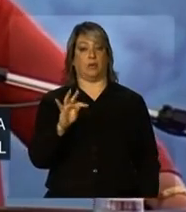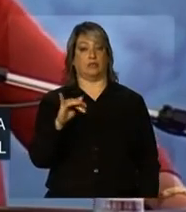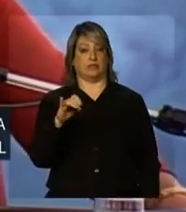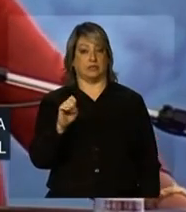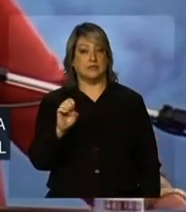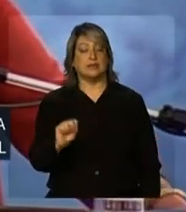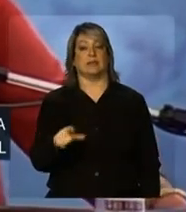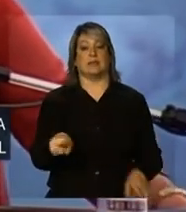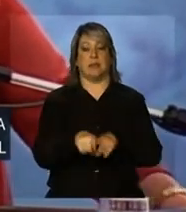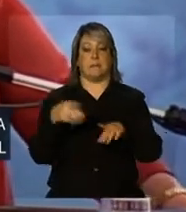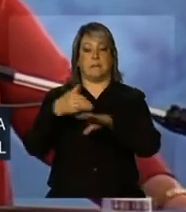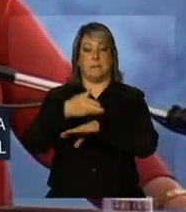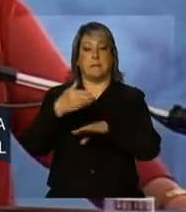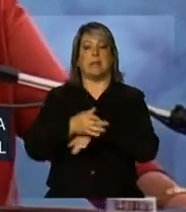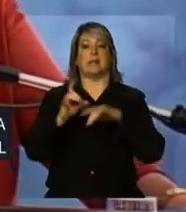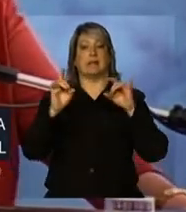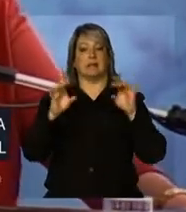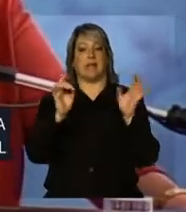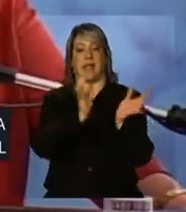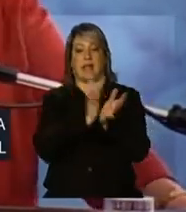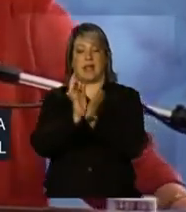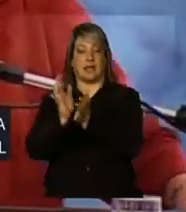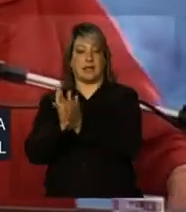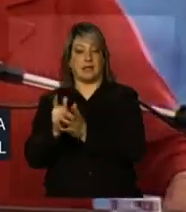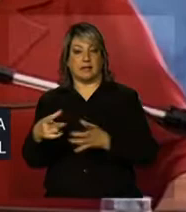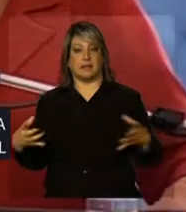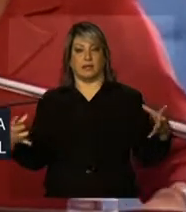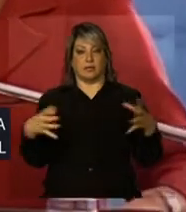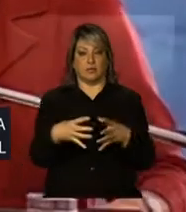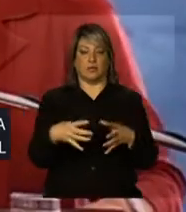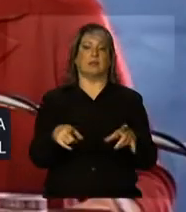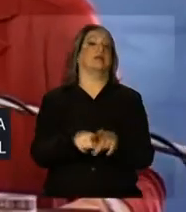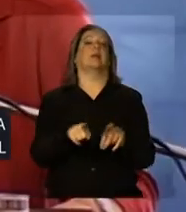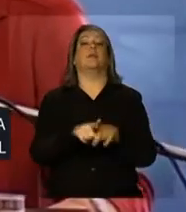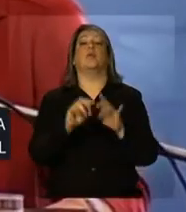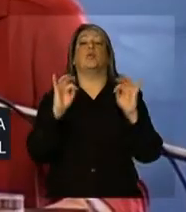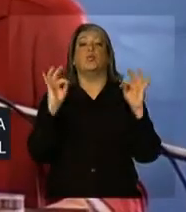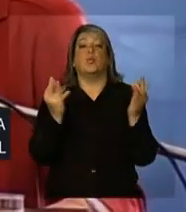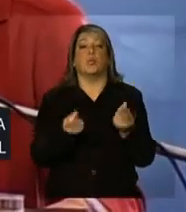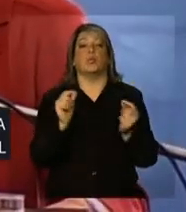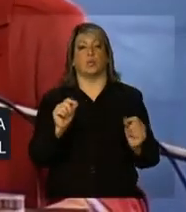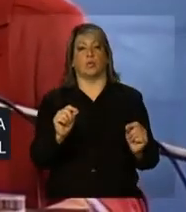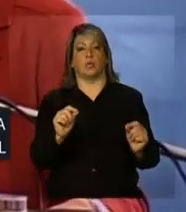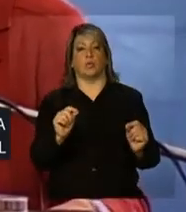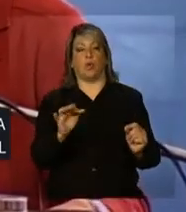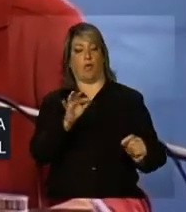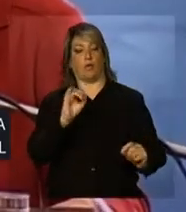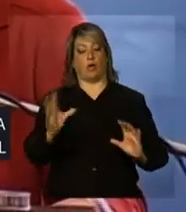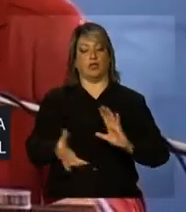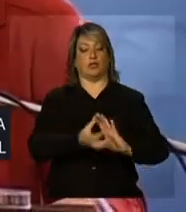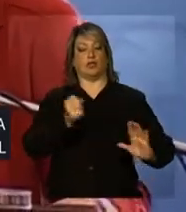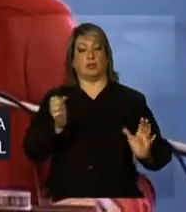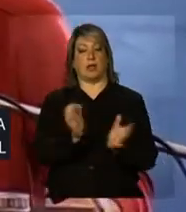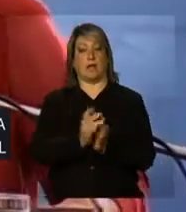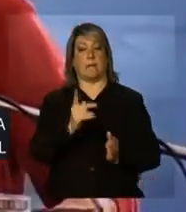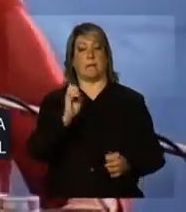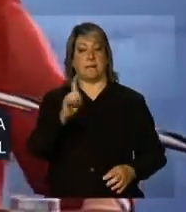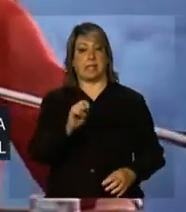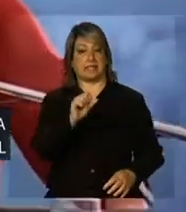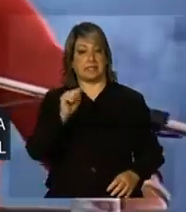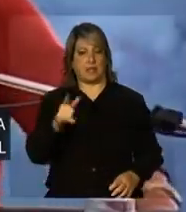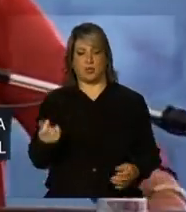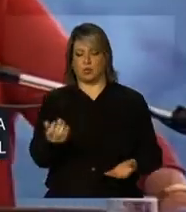especiais das áreas concedidas e tudo que for também retirado da área do